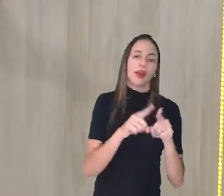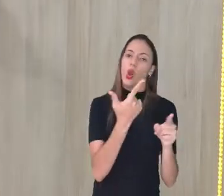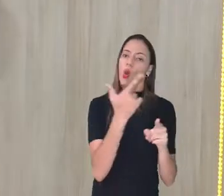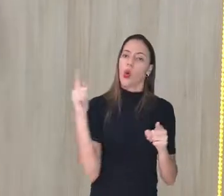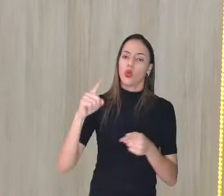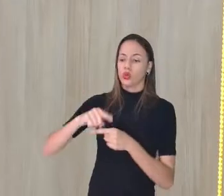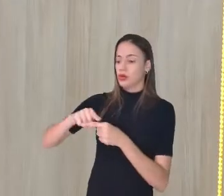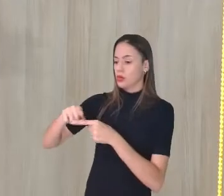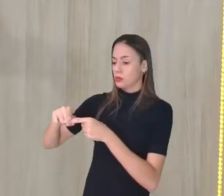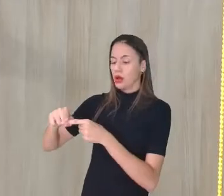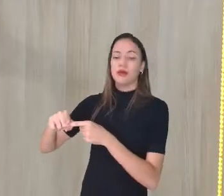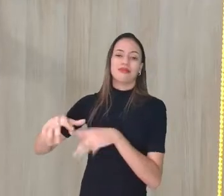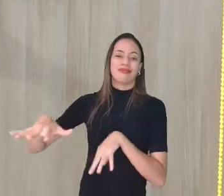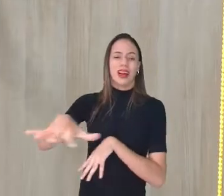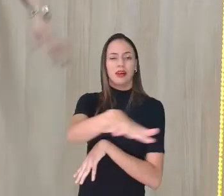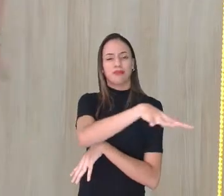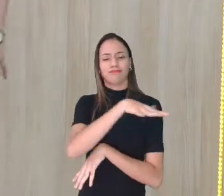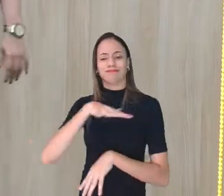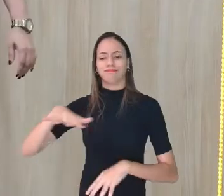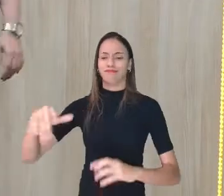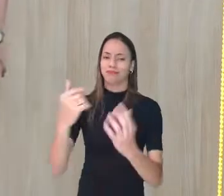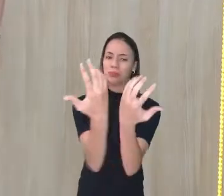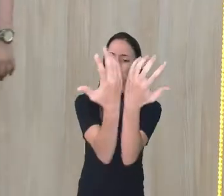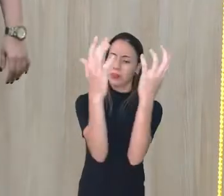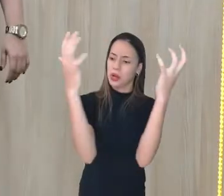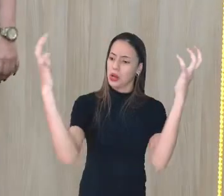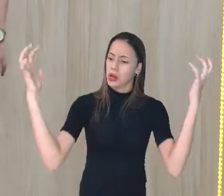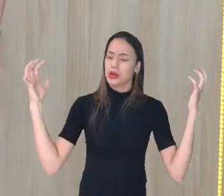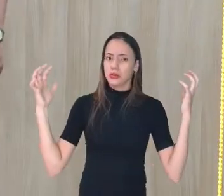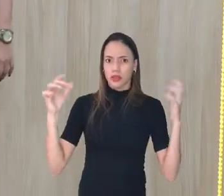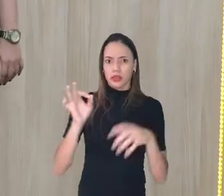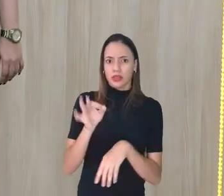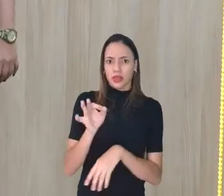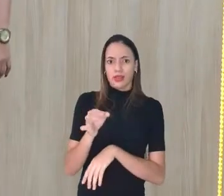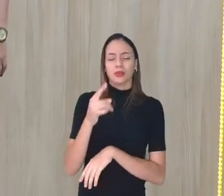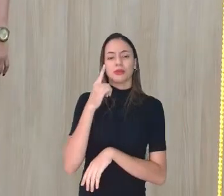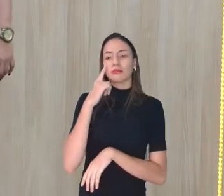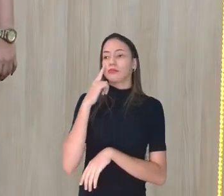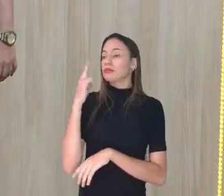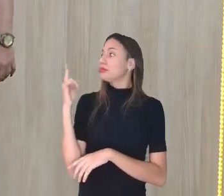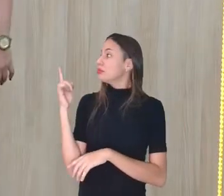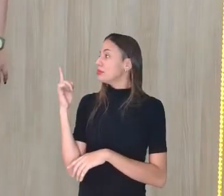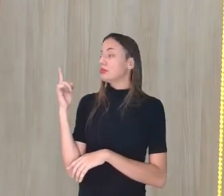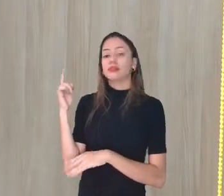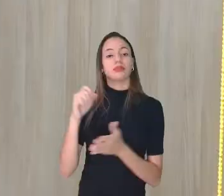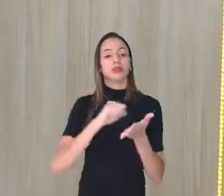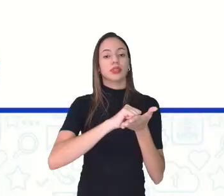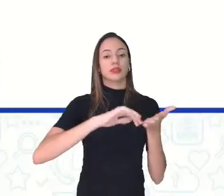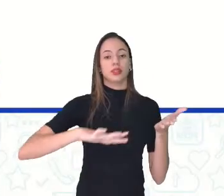tem uma área grande, né, de floresta, né, isso, gente? Pois é. Então, eu vou deixar para